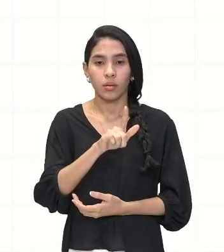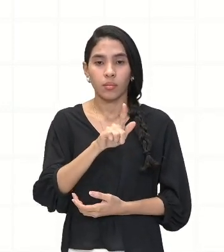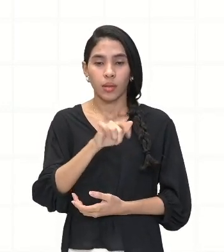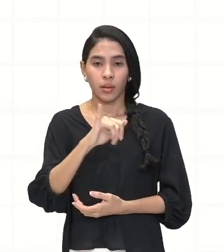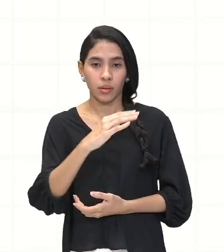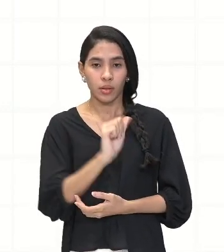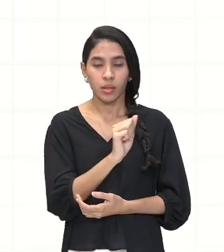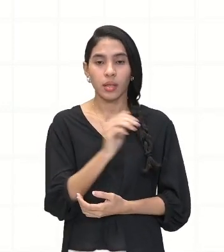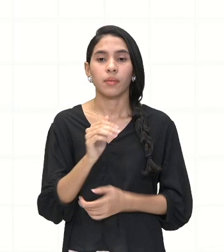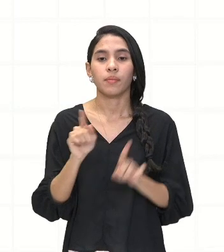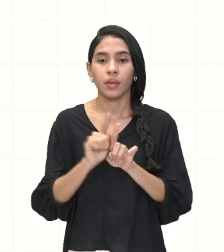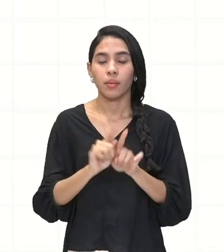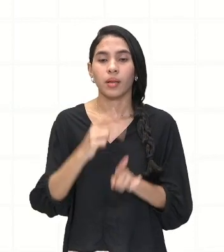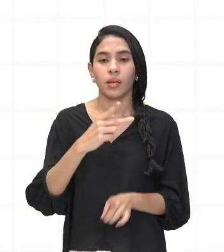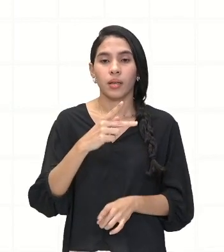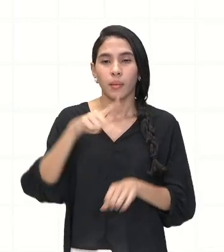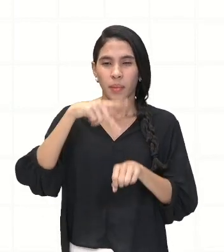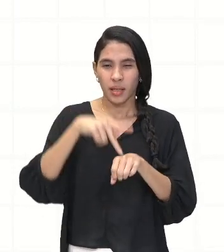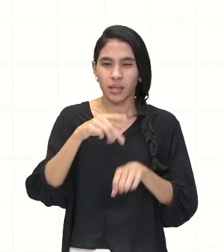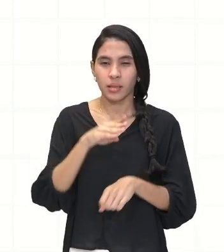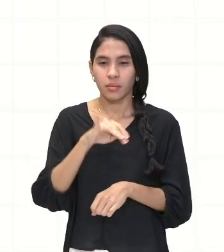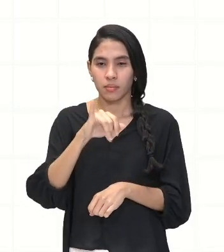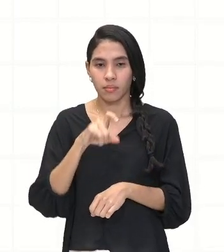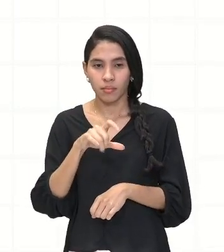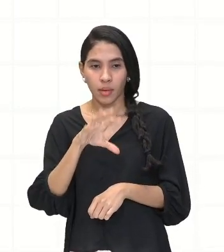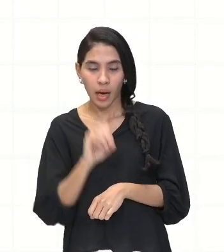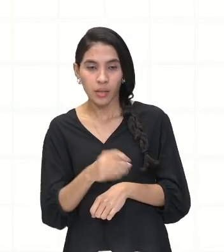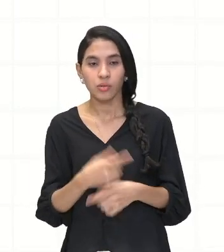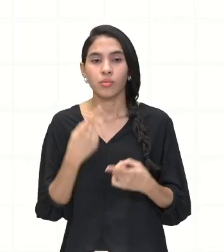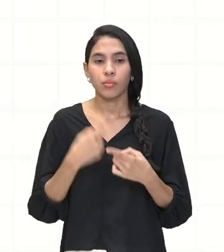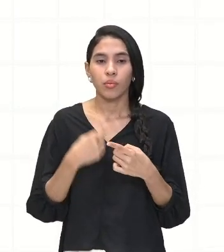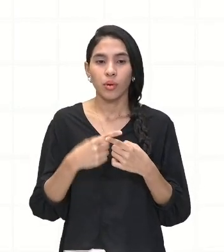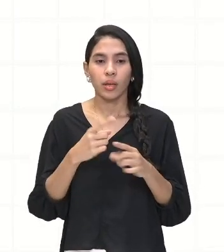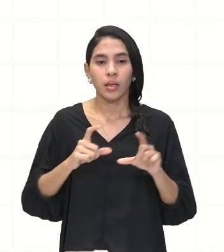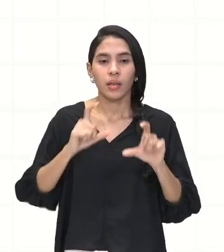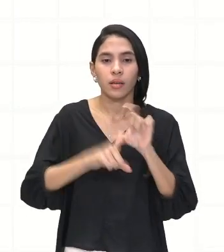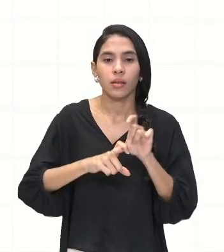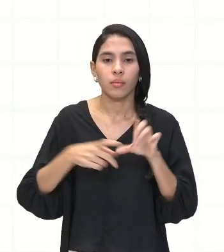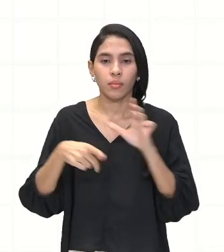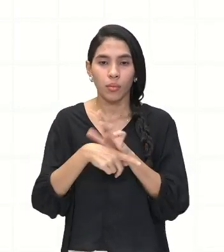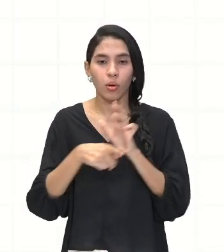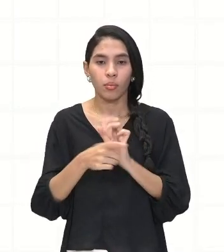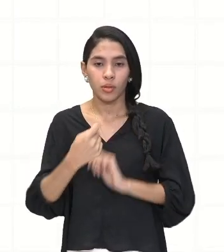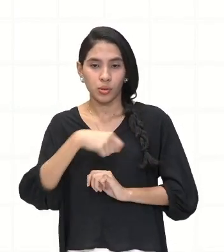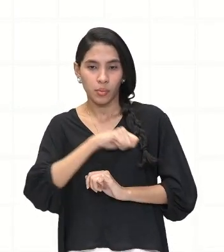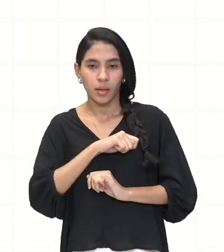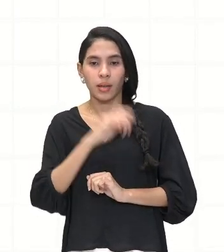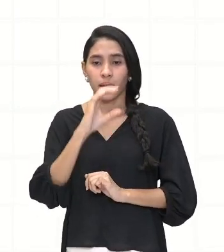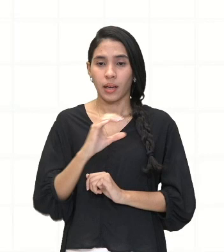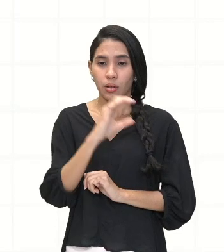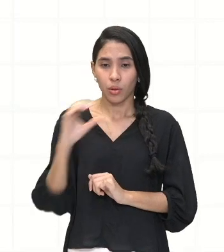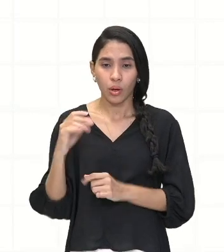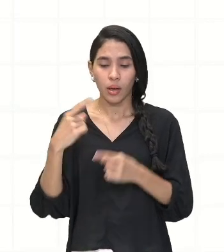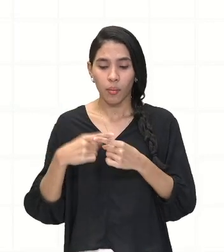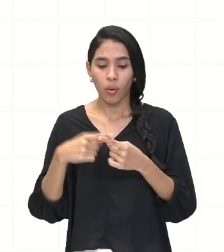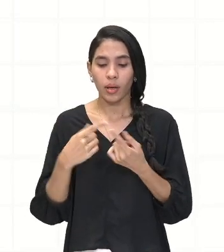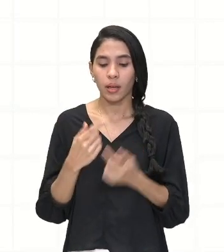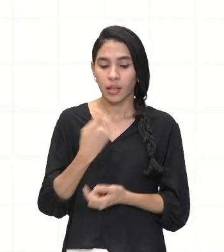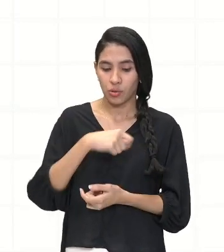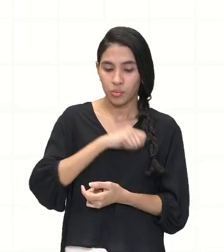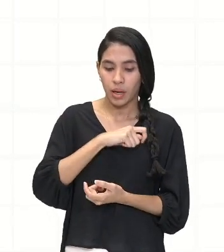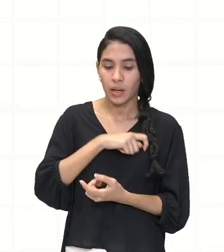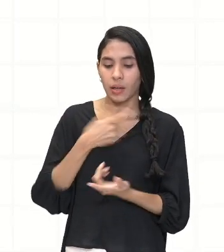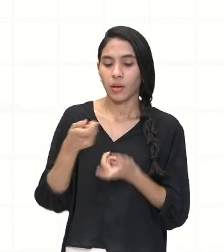pela independência contra a Espanha católica. A Espanha controlava toda aquela região e esses